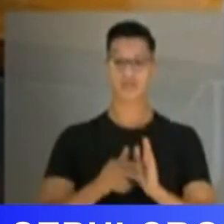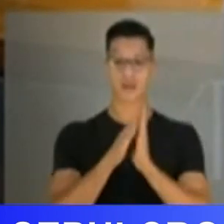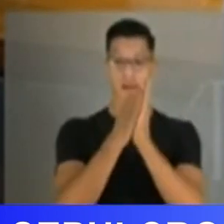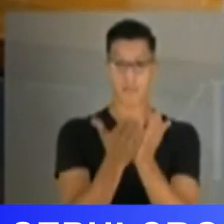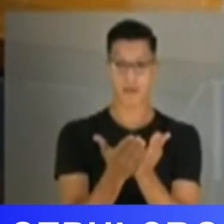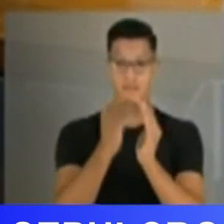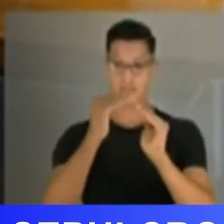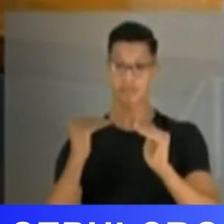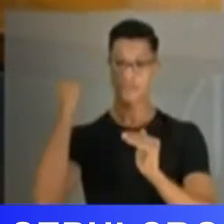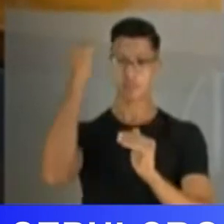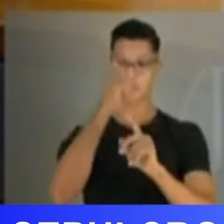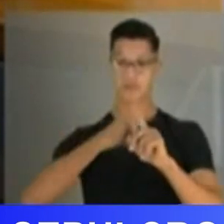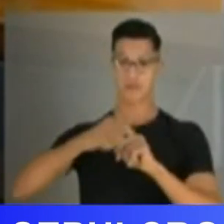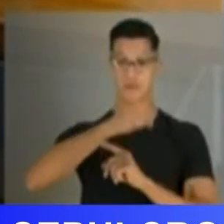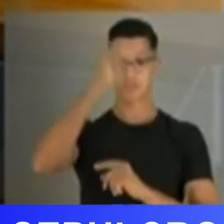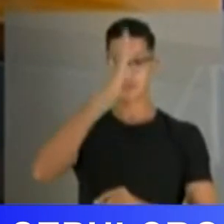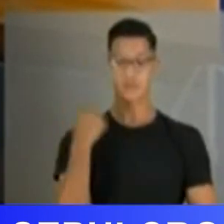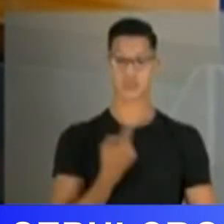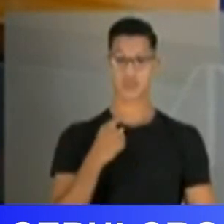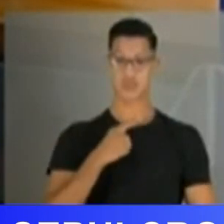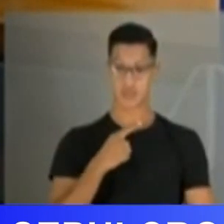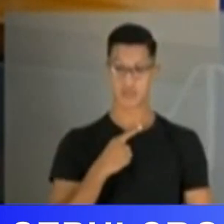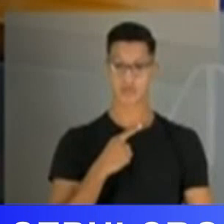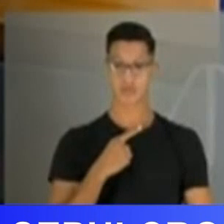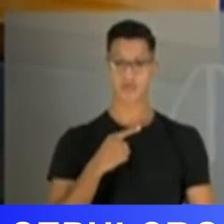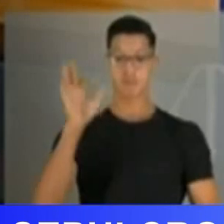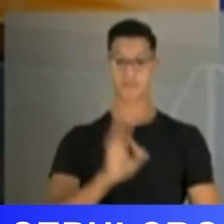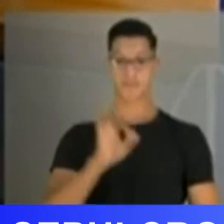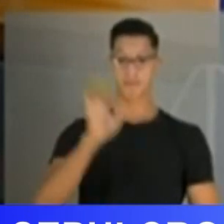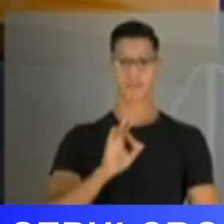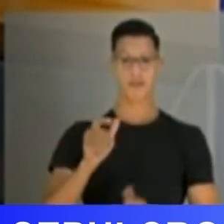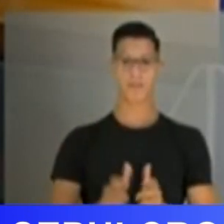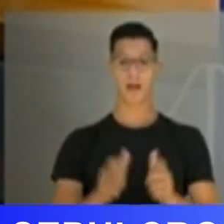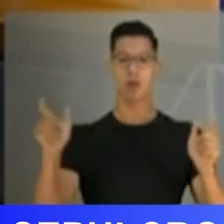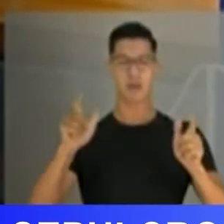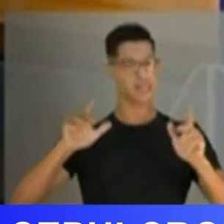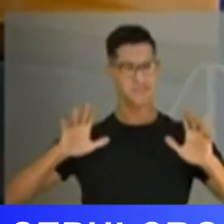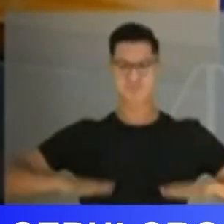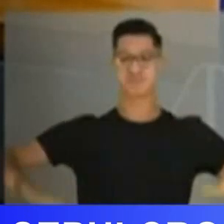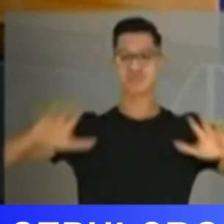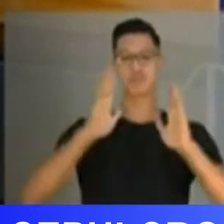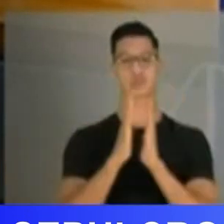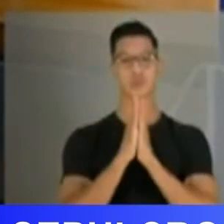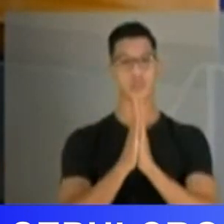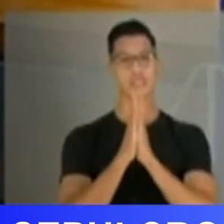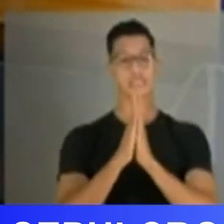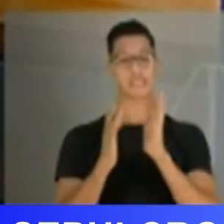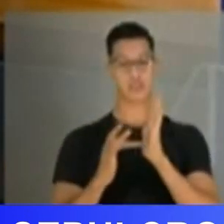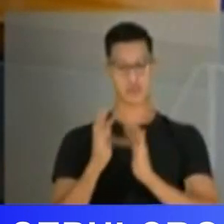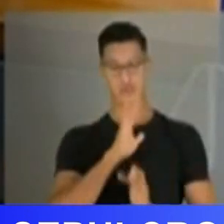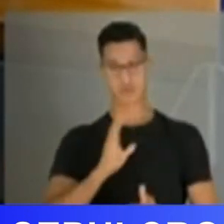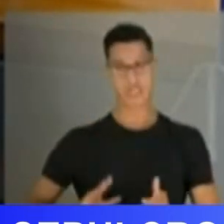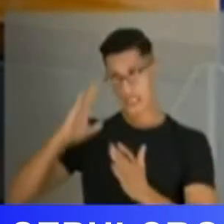Bíblia, sobretudo para a sociedade brasileira, onde nós temos aí um percentual de maioria esmagadora cristã no nosso país,